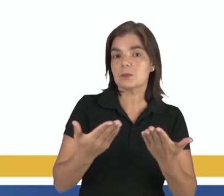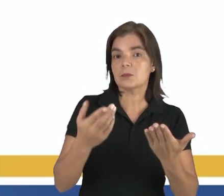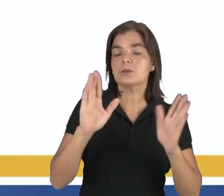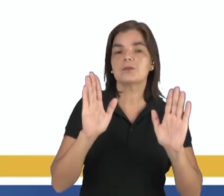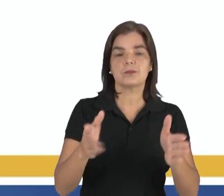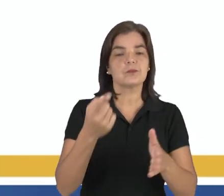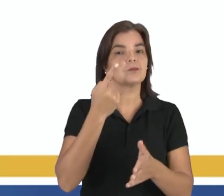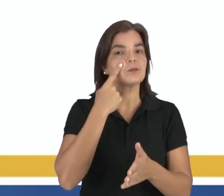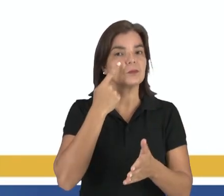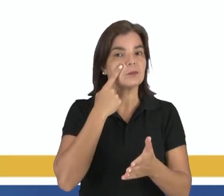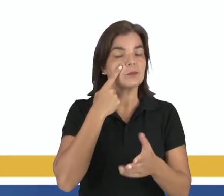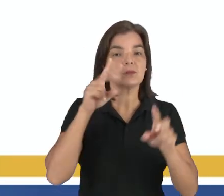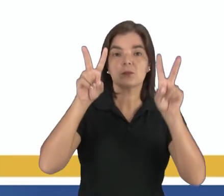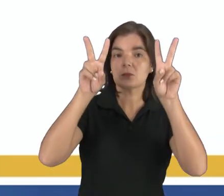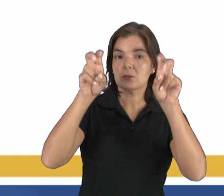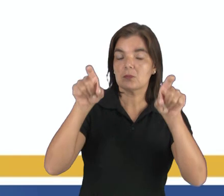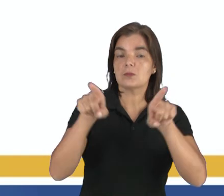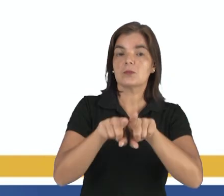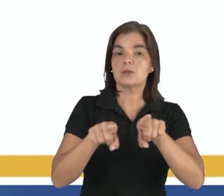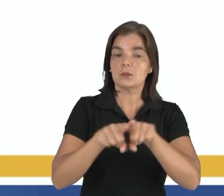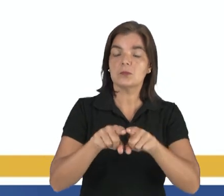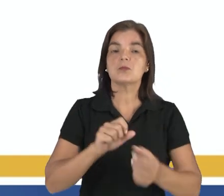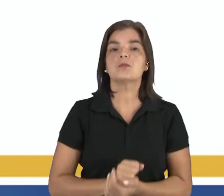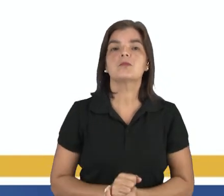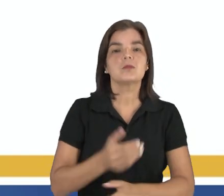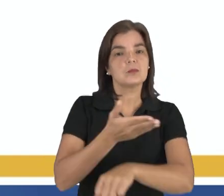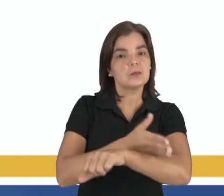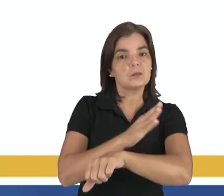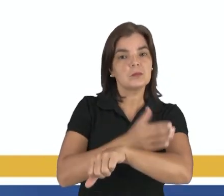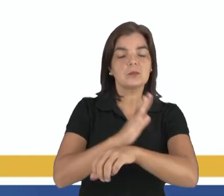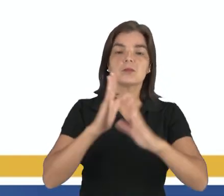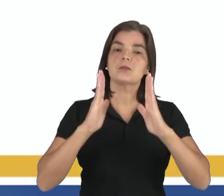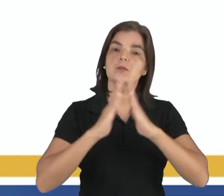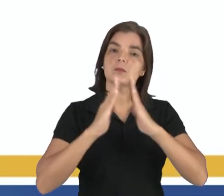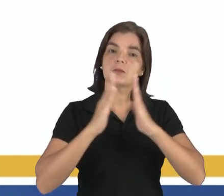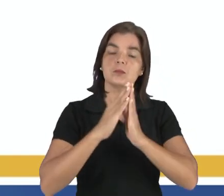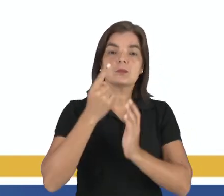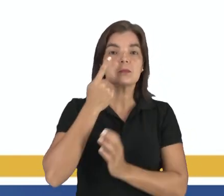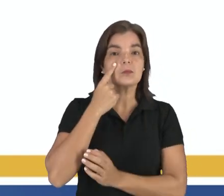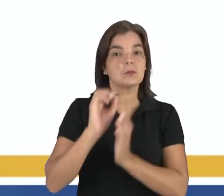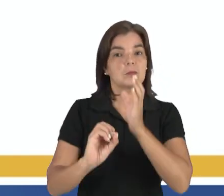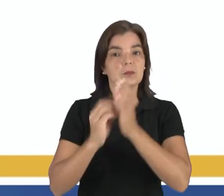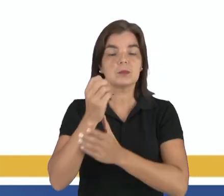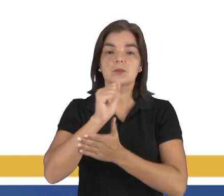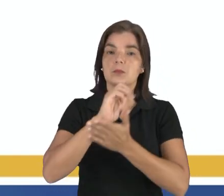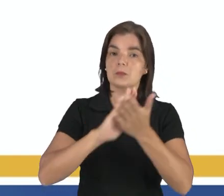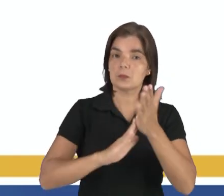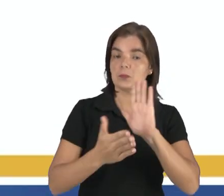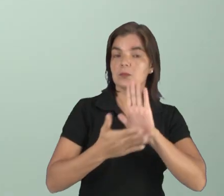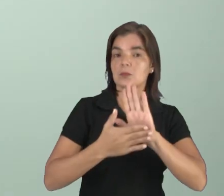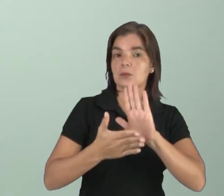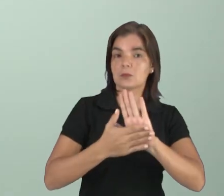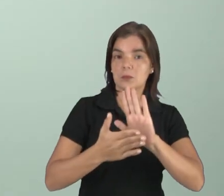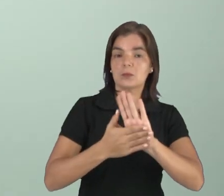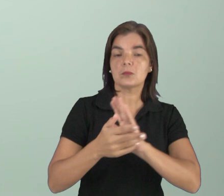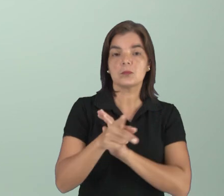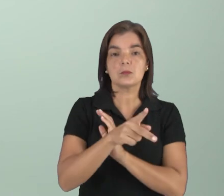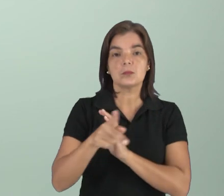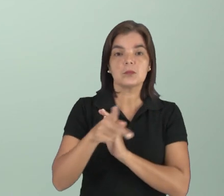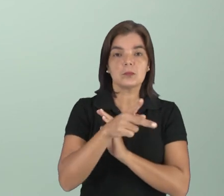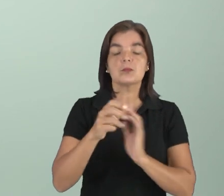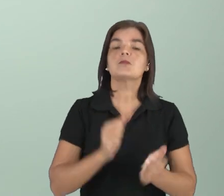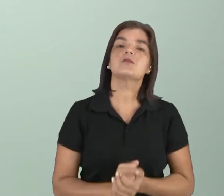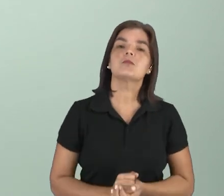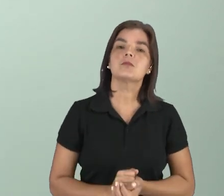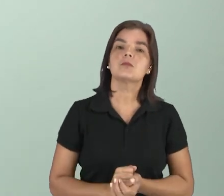Agora que nós já abordamos esse tema, treine sua casa, procure realizar as atividades que serão propostas pelo seu